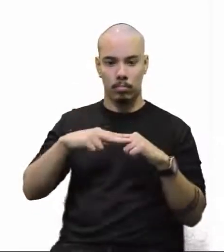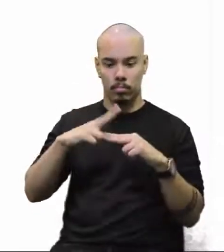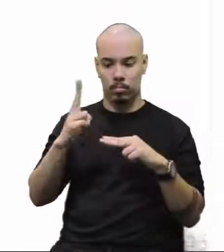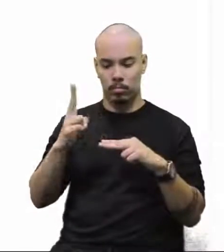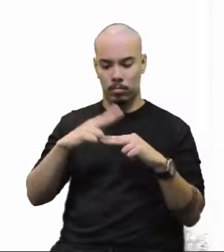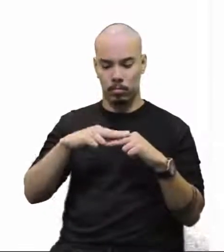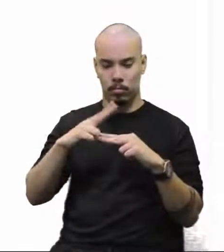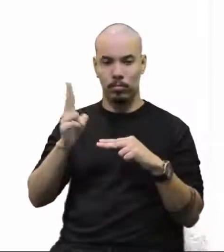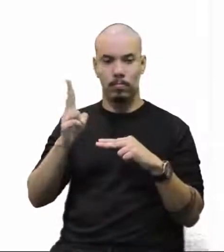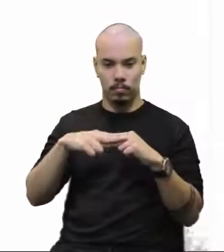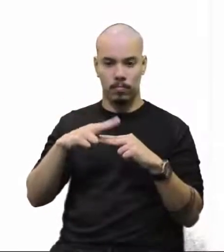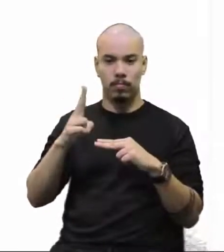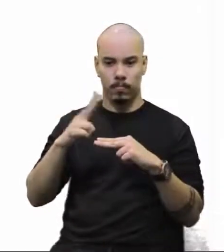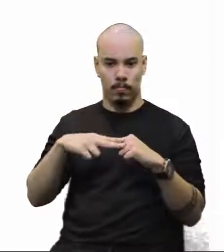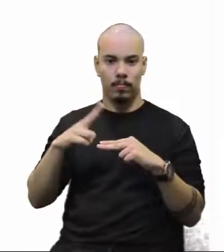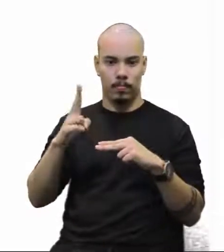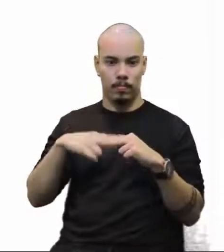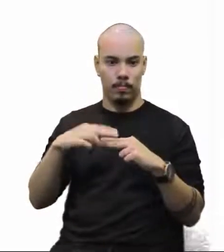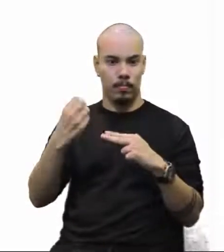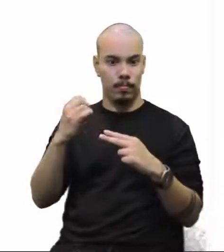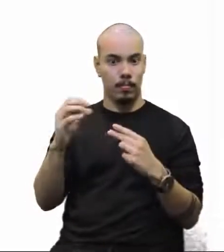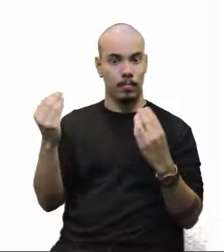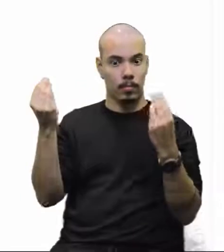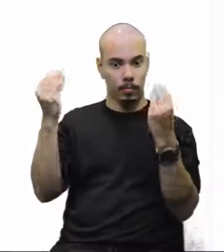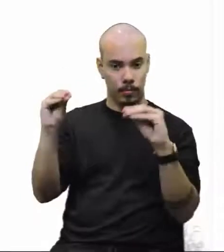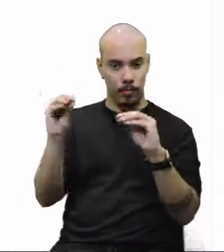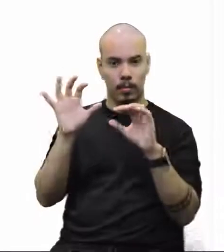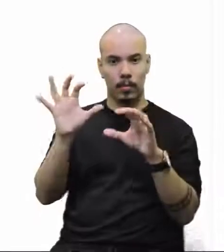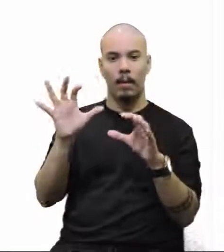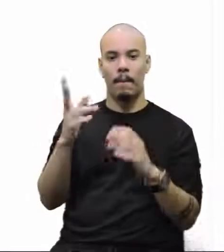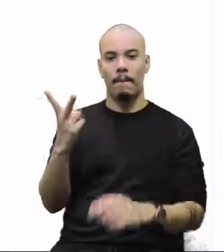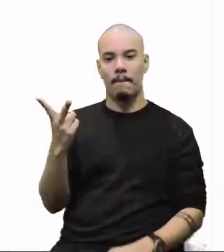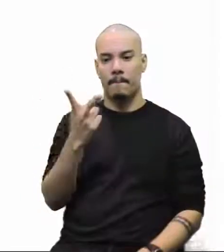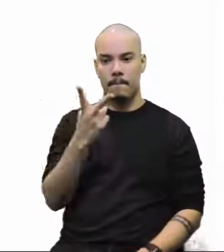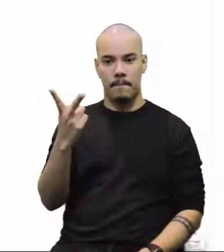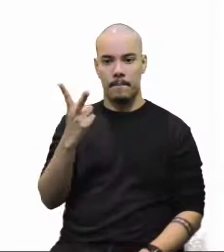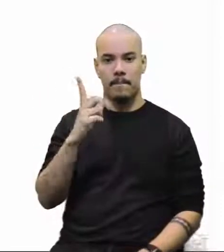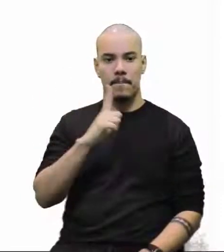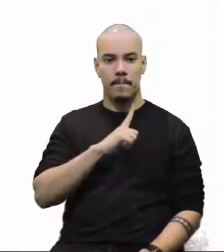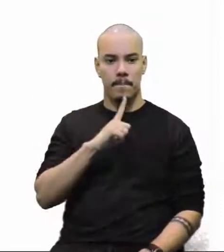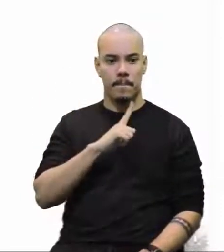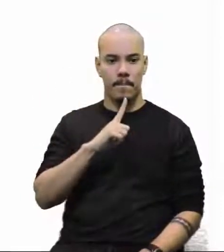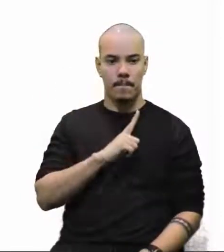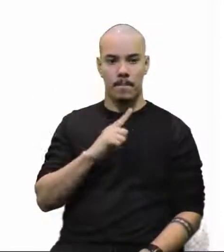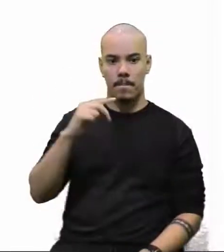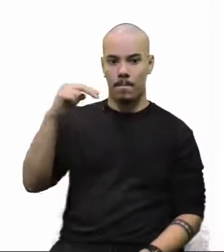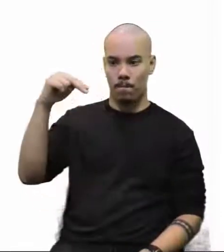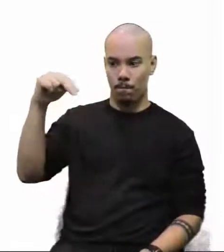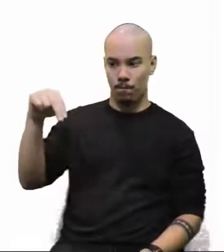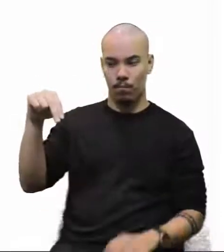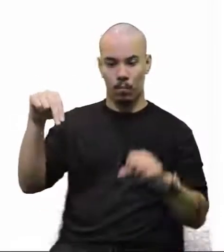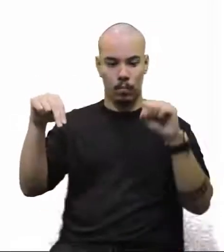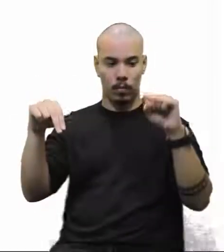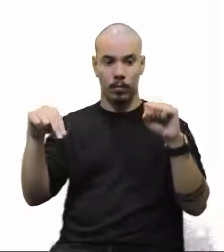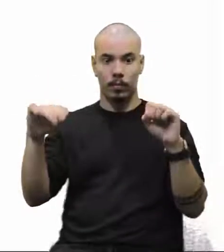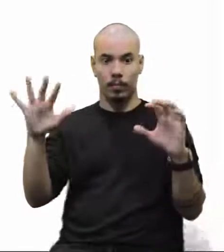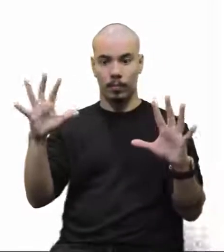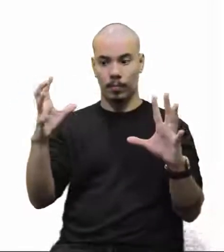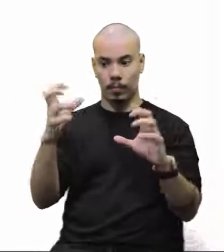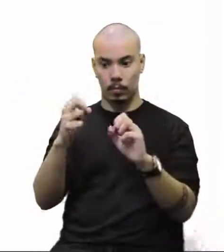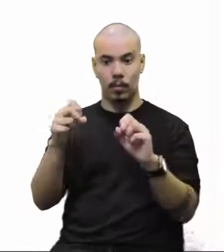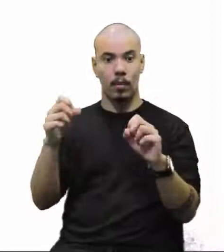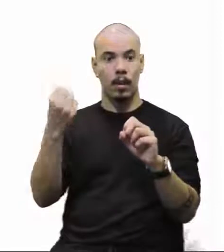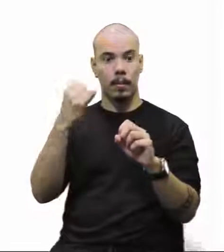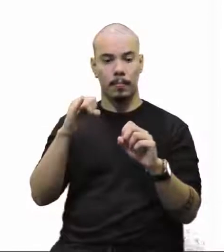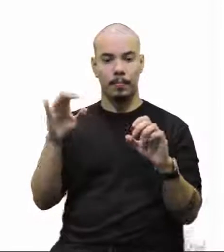ou fechar, claro. Isso. Colocando esse condutor, então, entre os polos norte e sul de um ímã, e fechando-se a